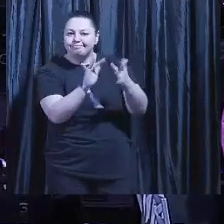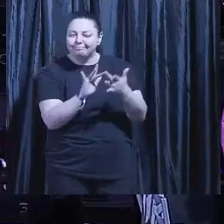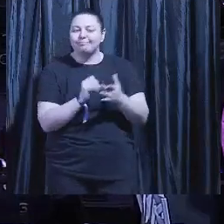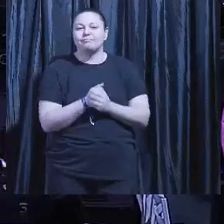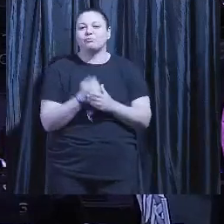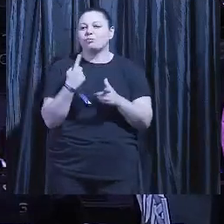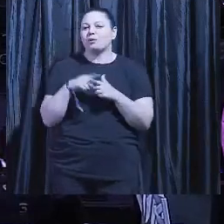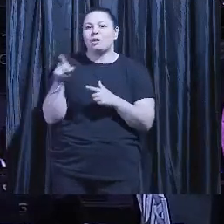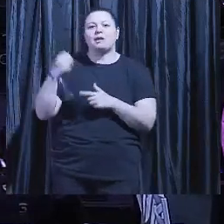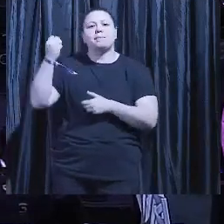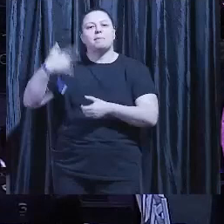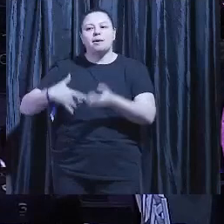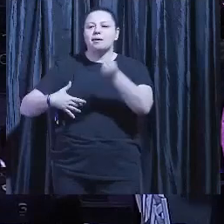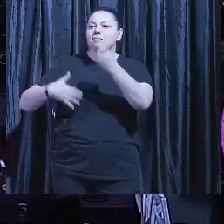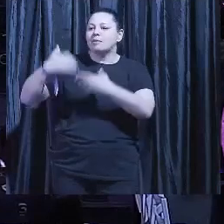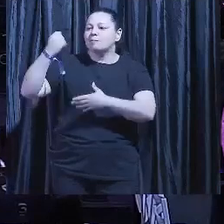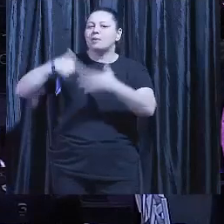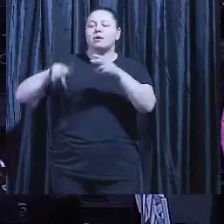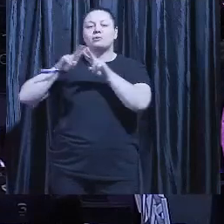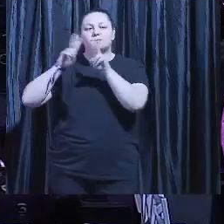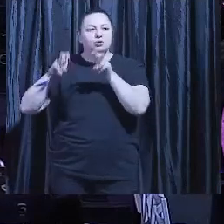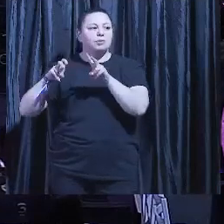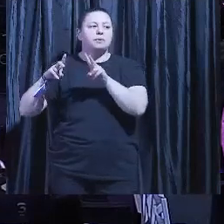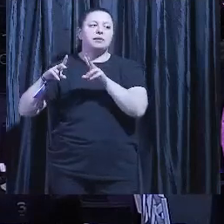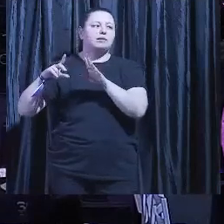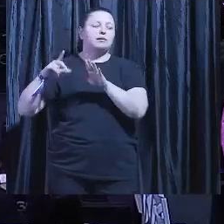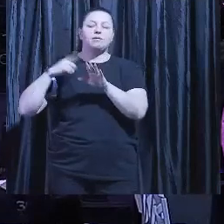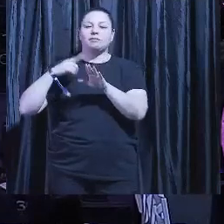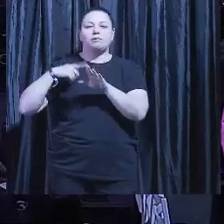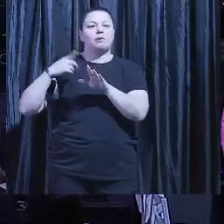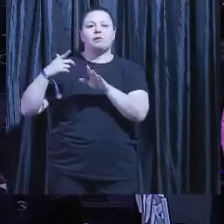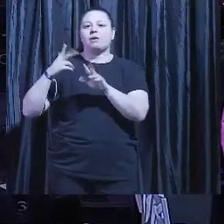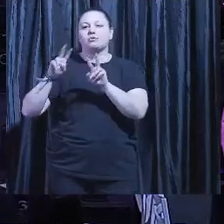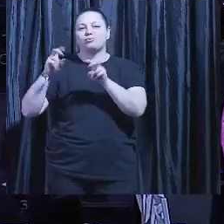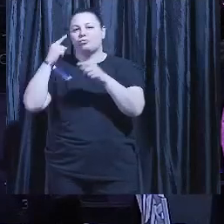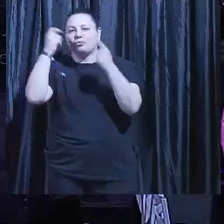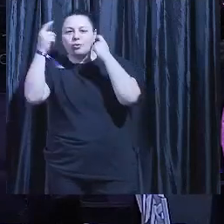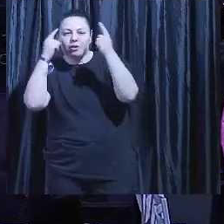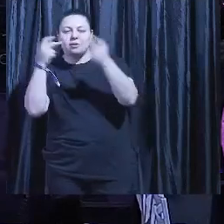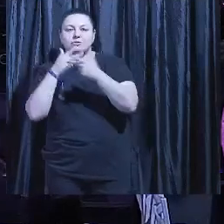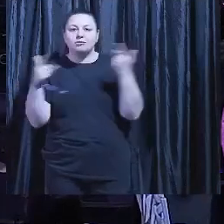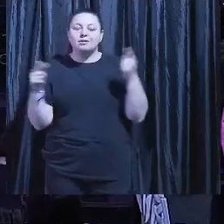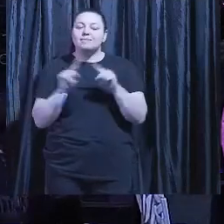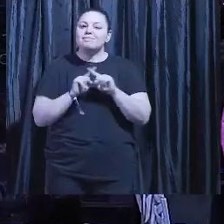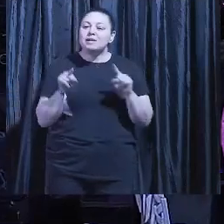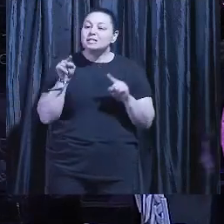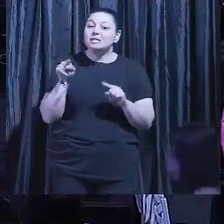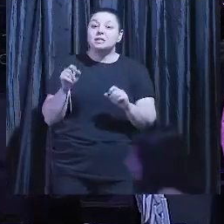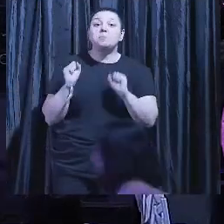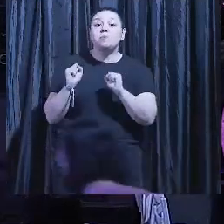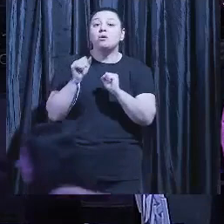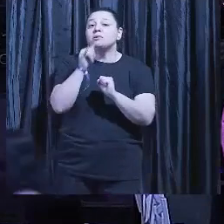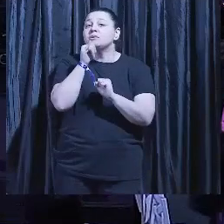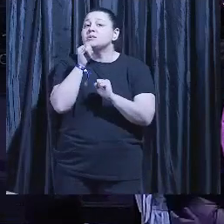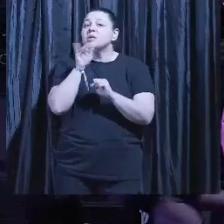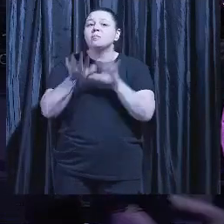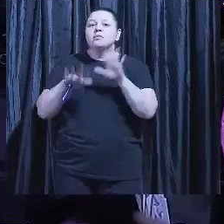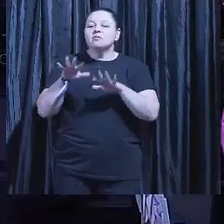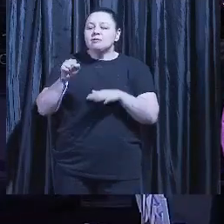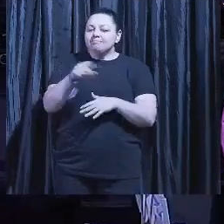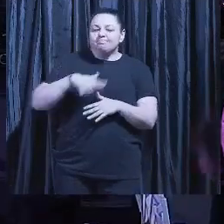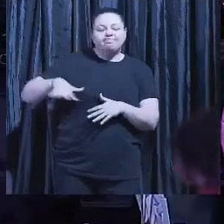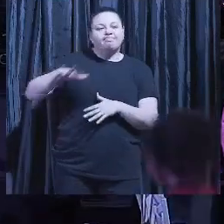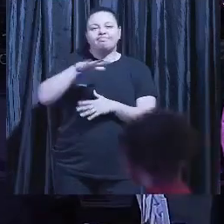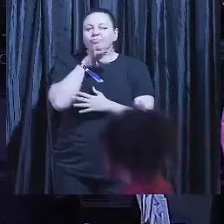só tudo que ele falou das estatísticas, de ter entrado no crime, ou seja o que for, mas ele também poderia ter se revoltado muito com a